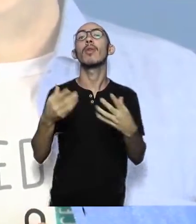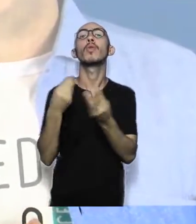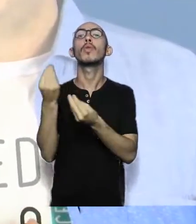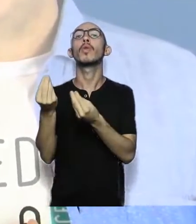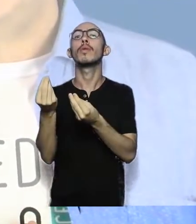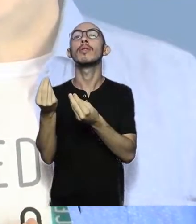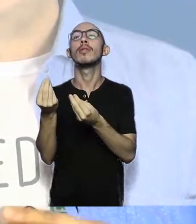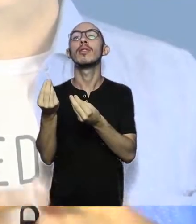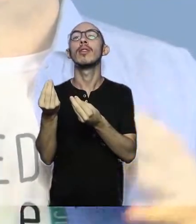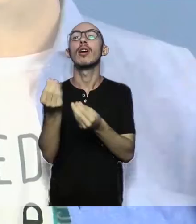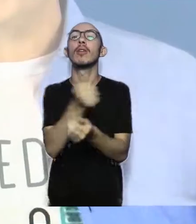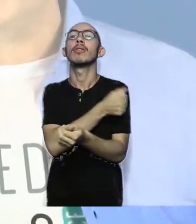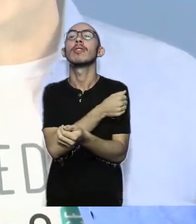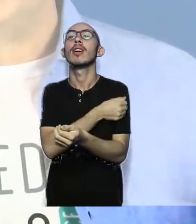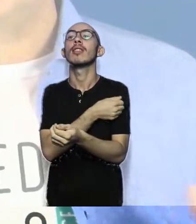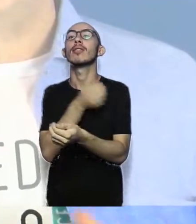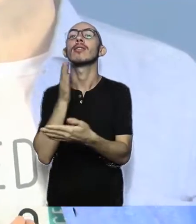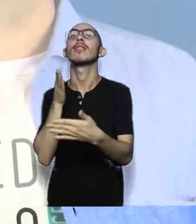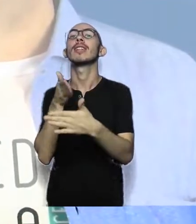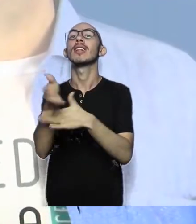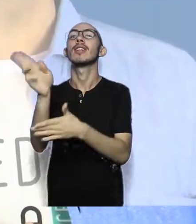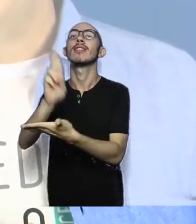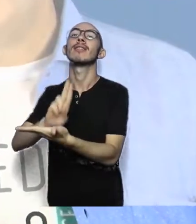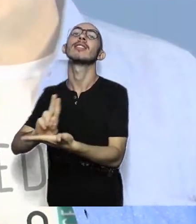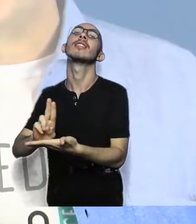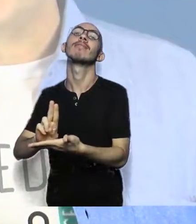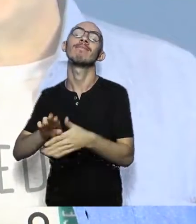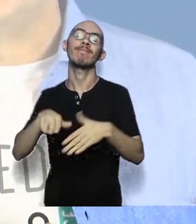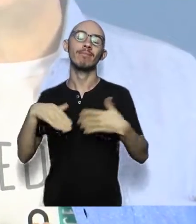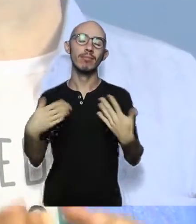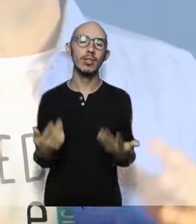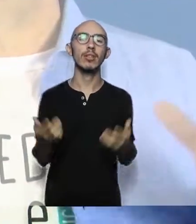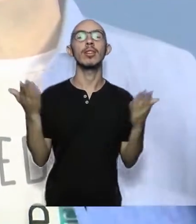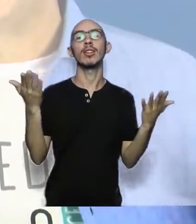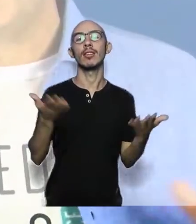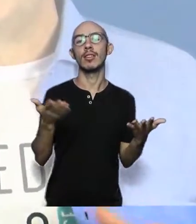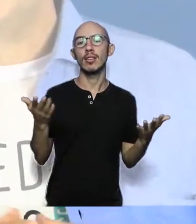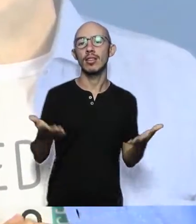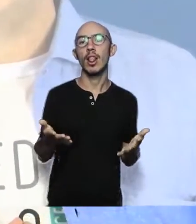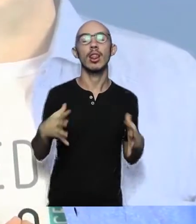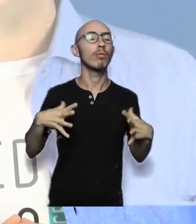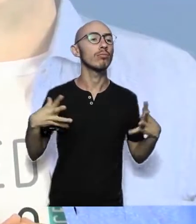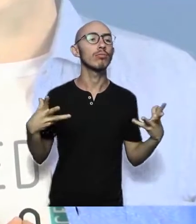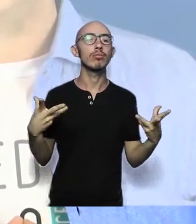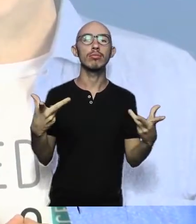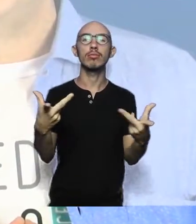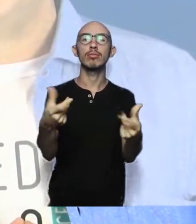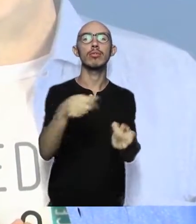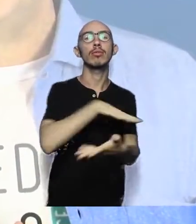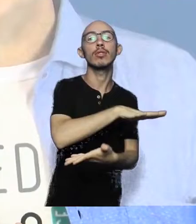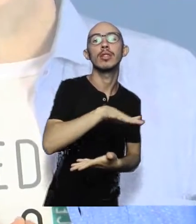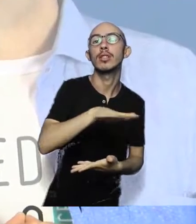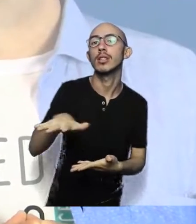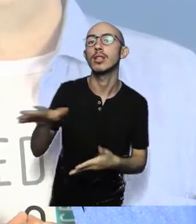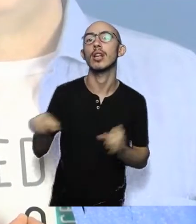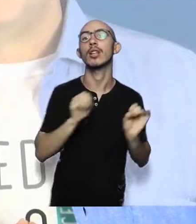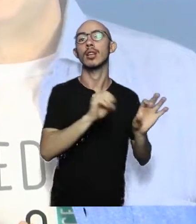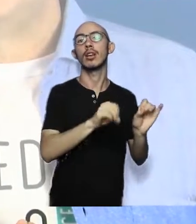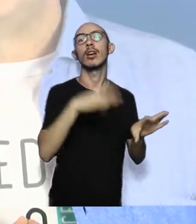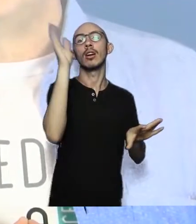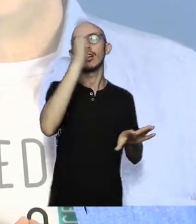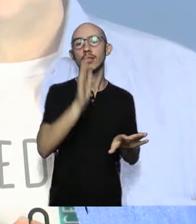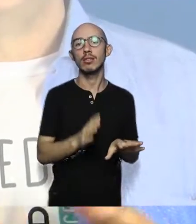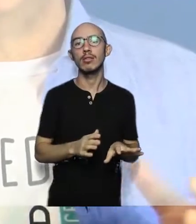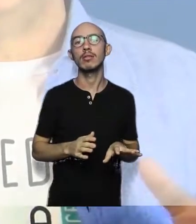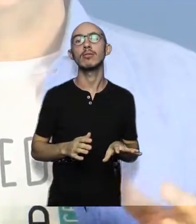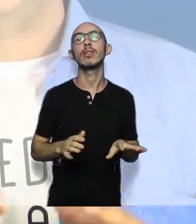seja, isso aí afeta todos. Então, nesse momento, é muito importante que todos os segmentos da educação brasileira se